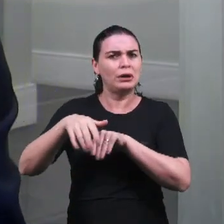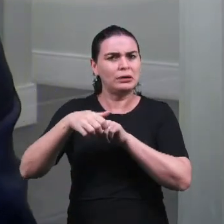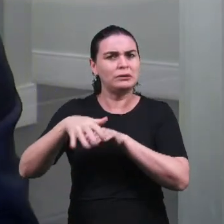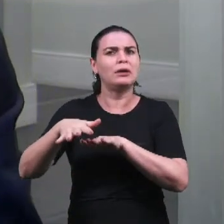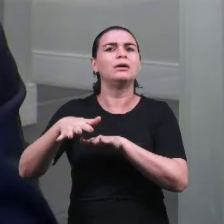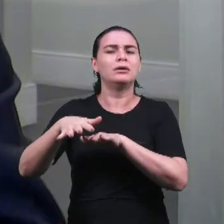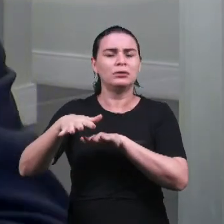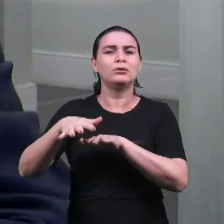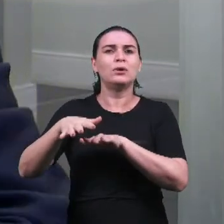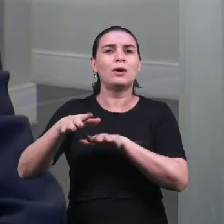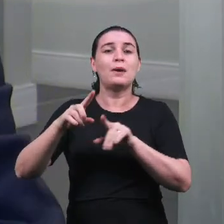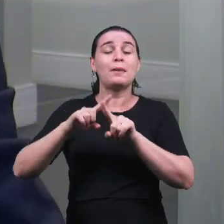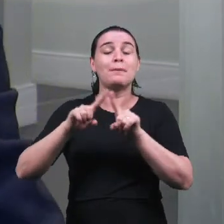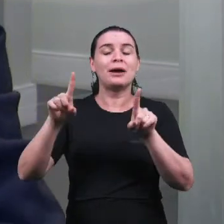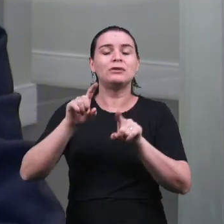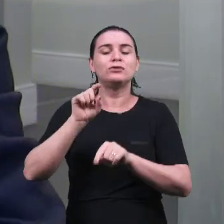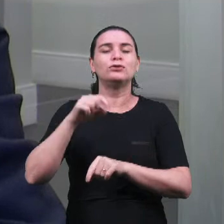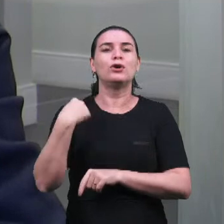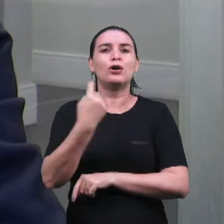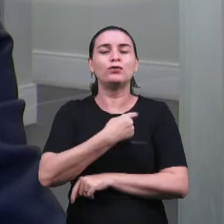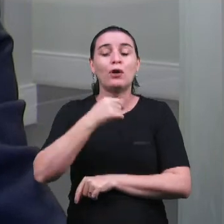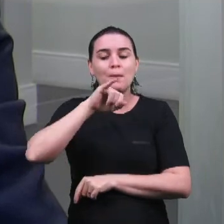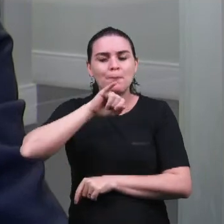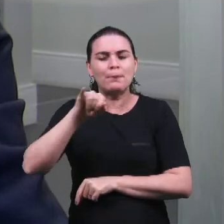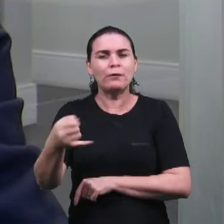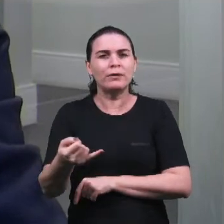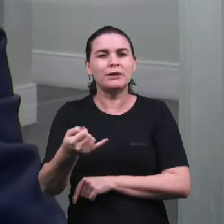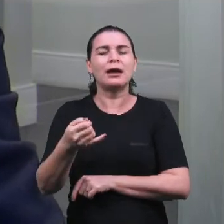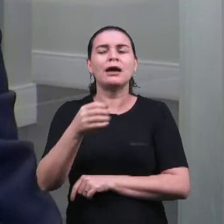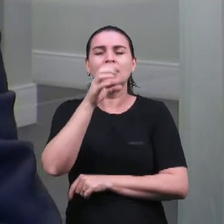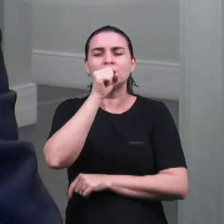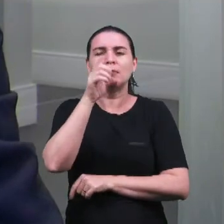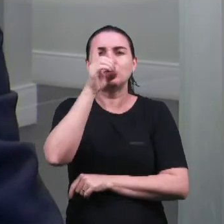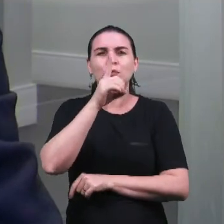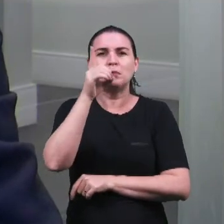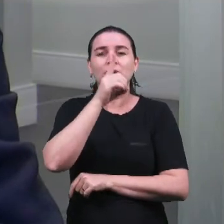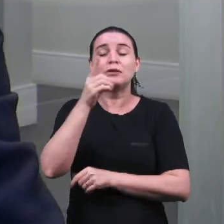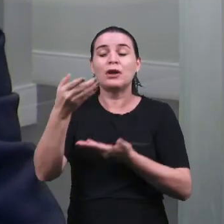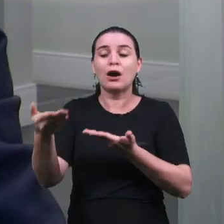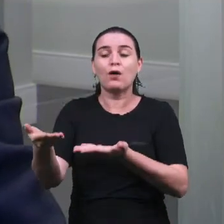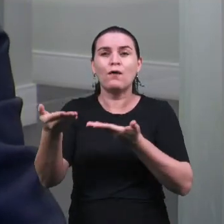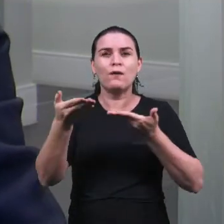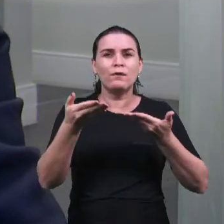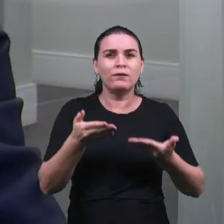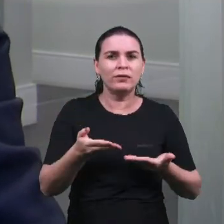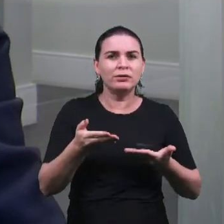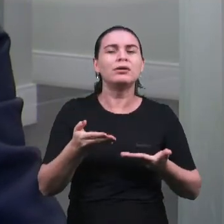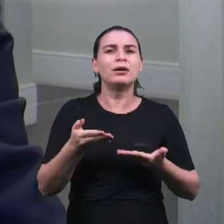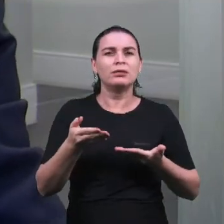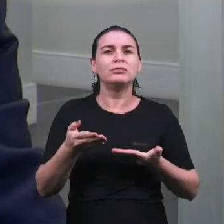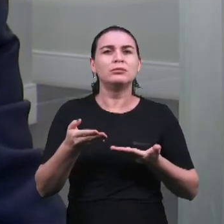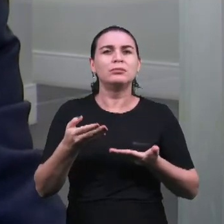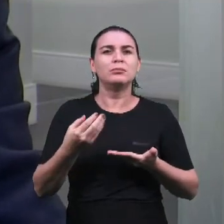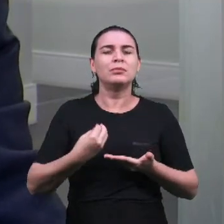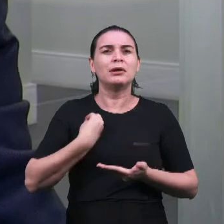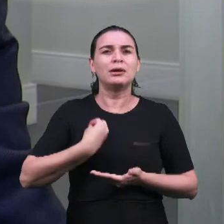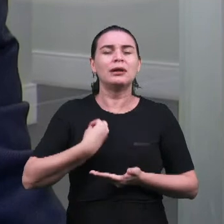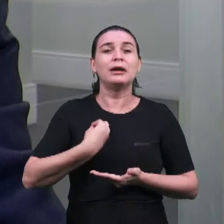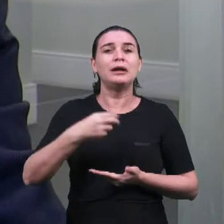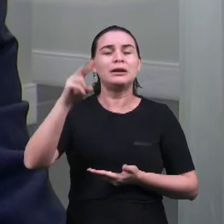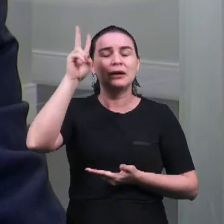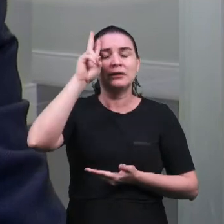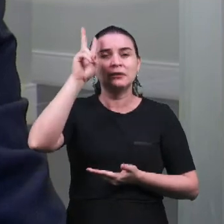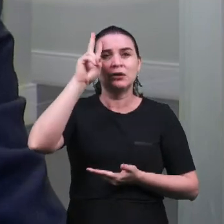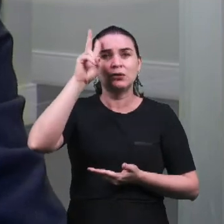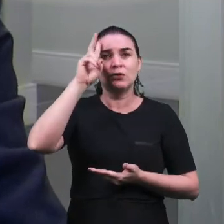nós iremos aproveitar que eles vão estar esse fim de semana, e eles estão sendo convidados para estarem segunda-feira na